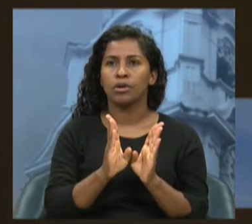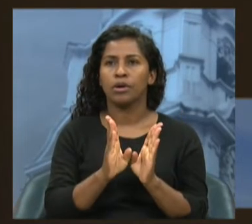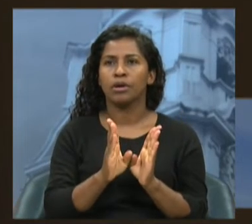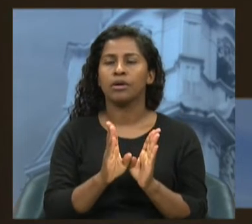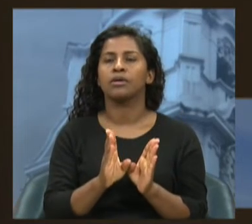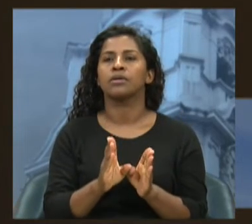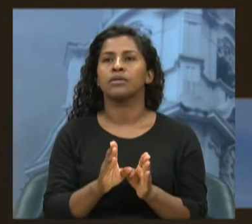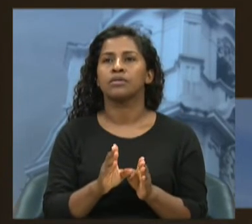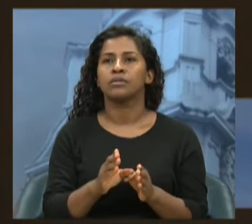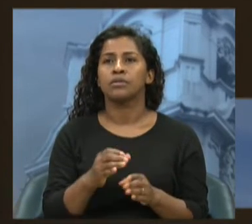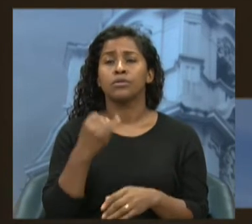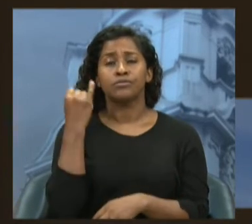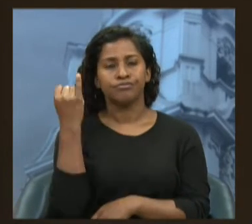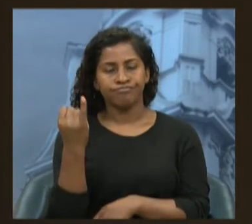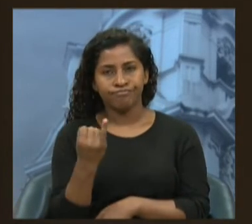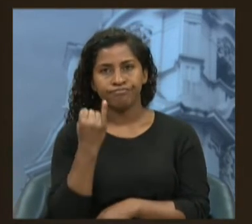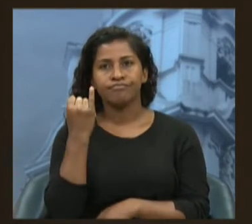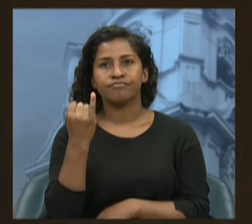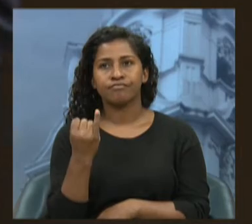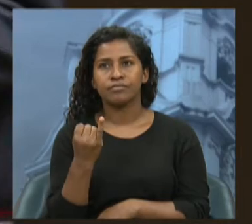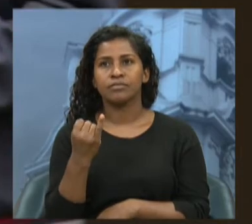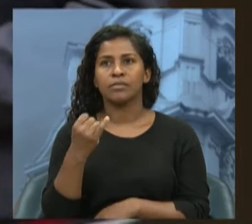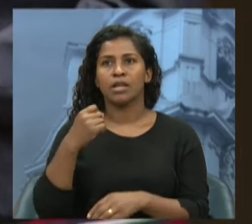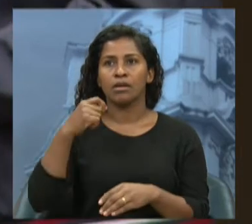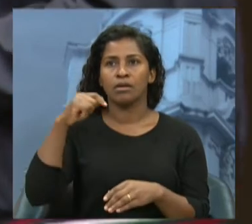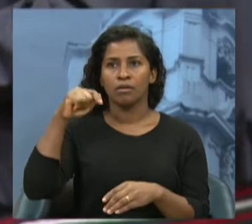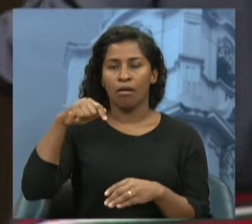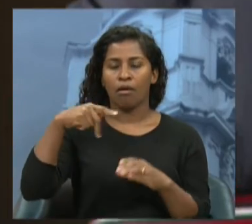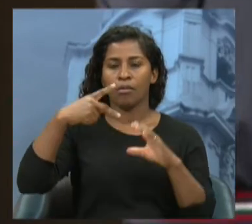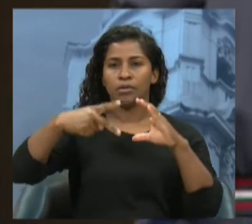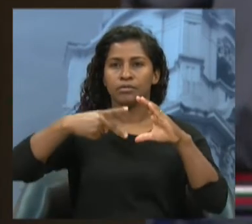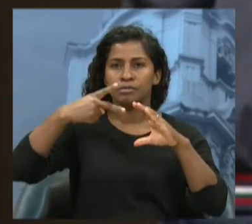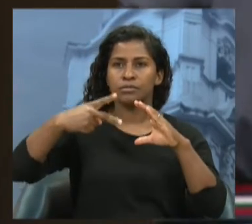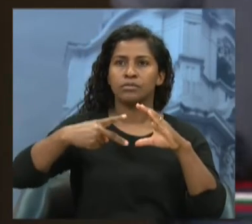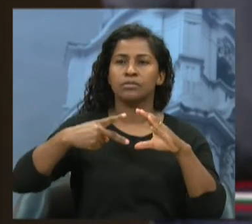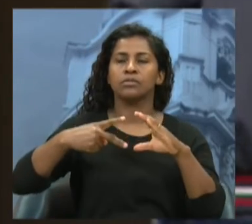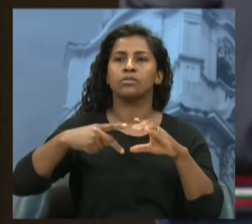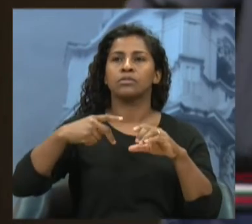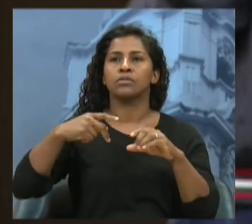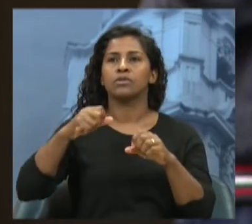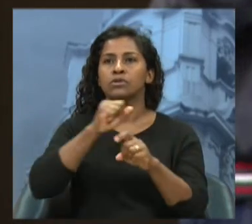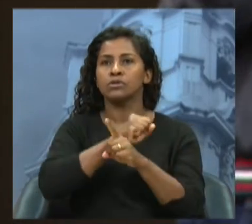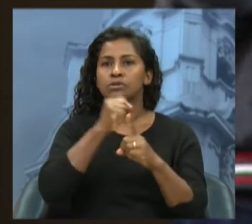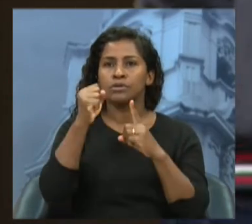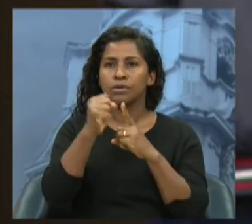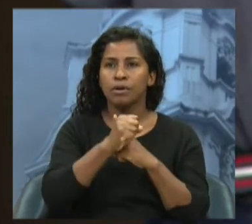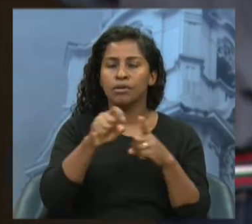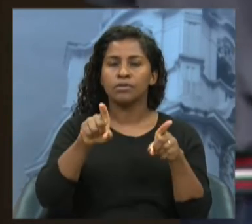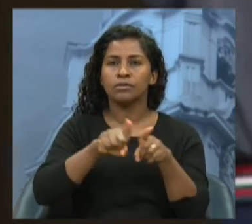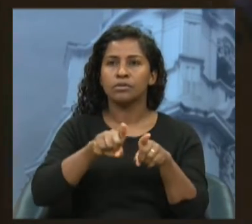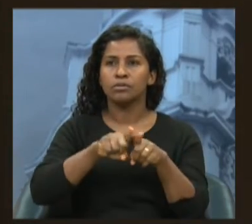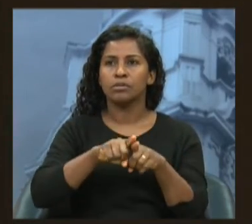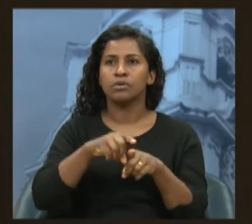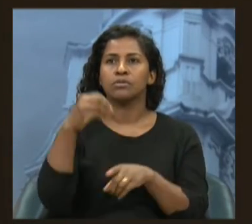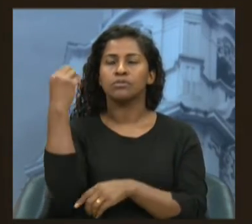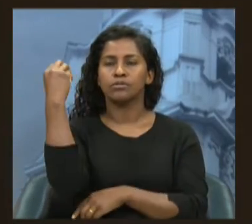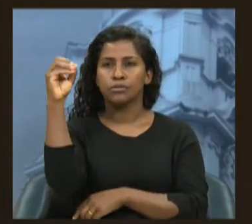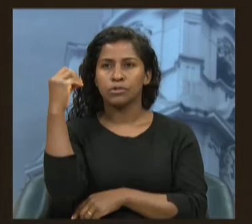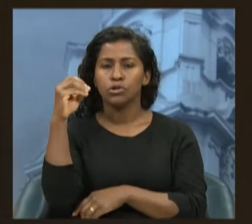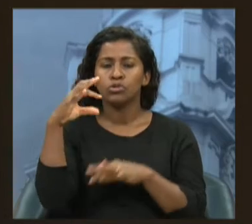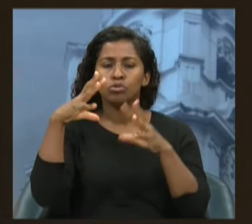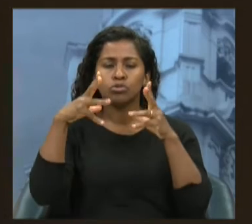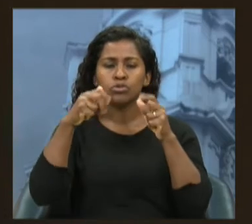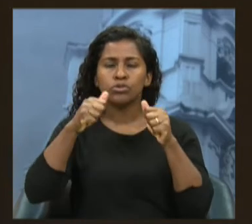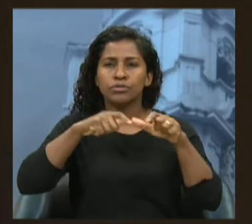vocês o quão importante vocês são para essa casa, o quão importante vocês são para a sociedade, para a comunidade, porque todo o trabalho que é feito